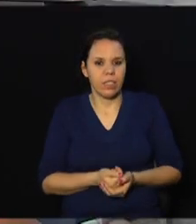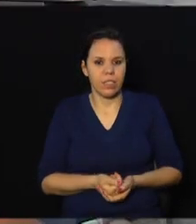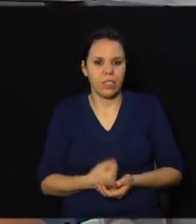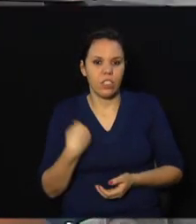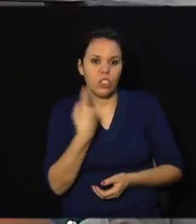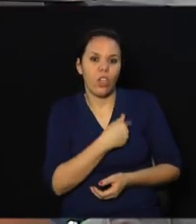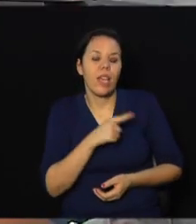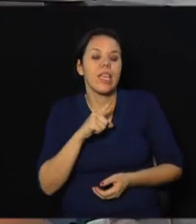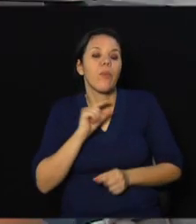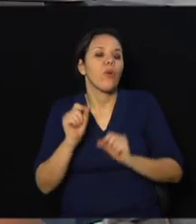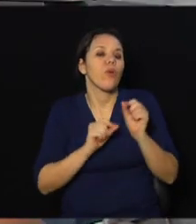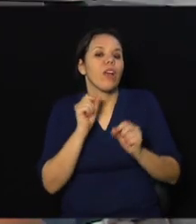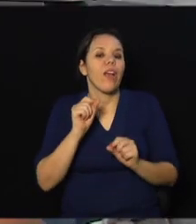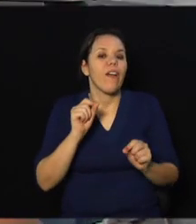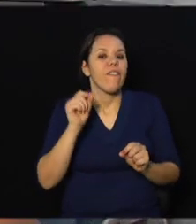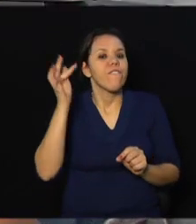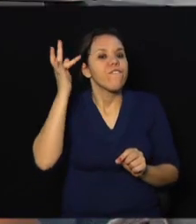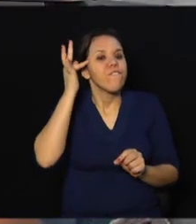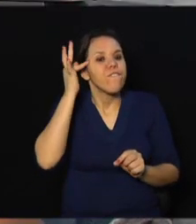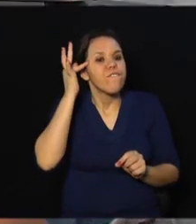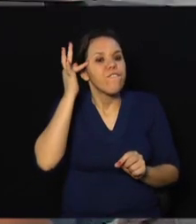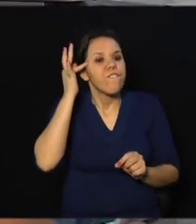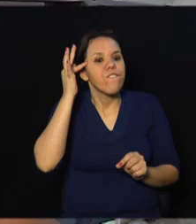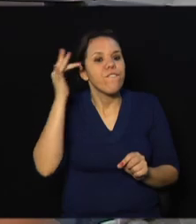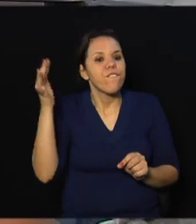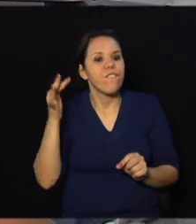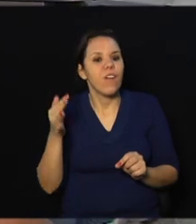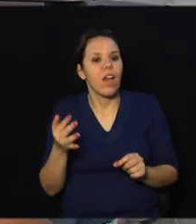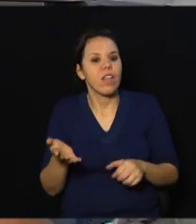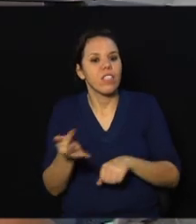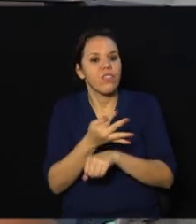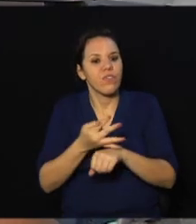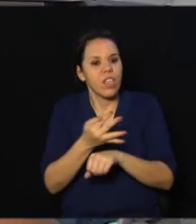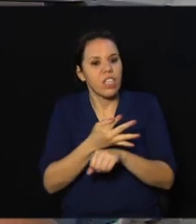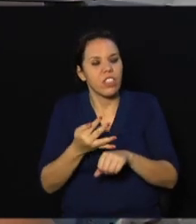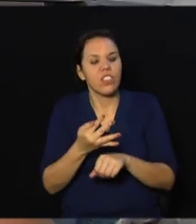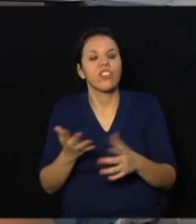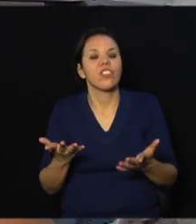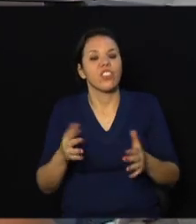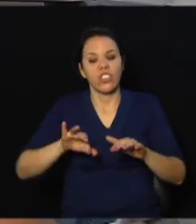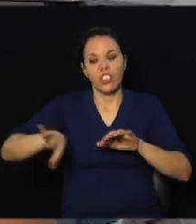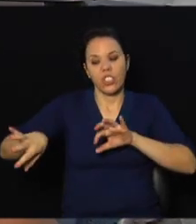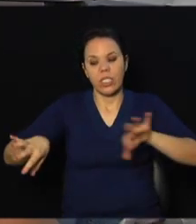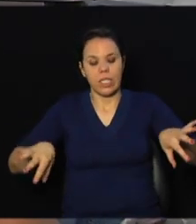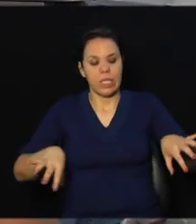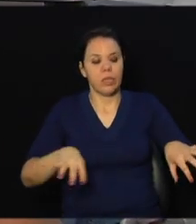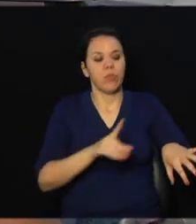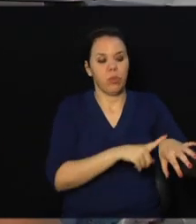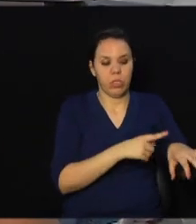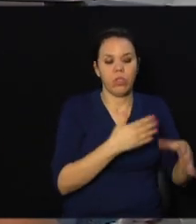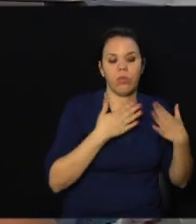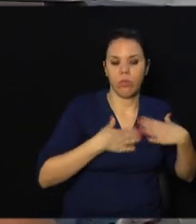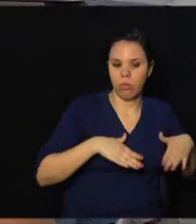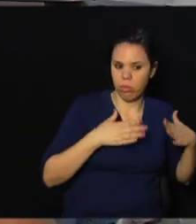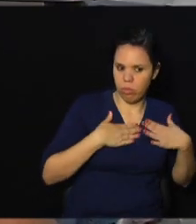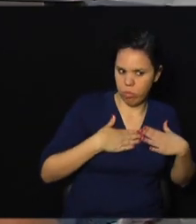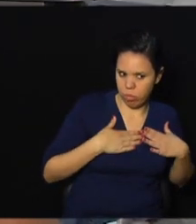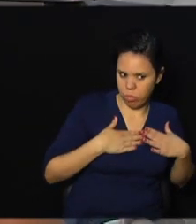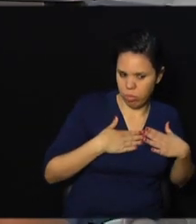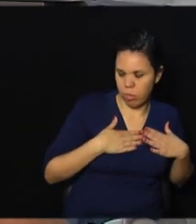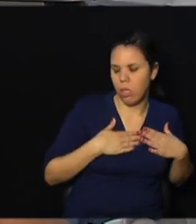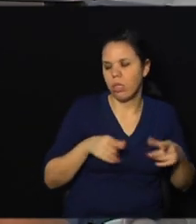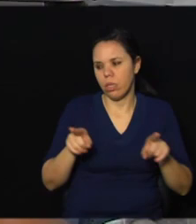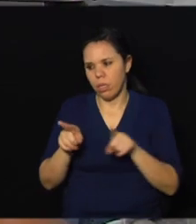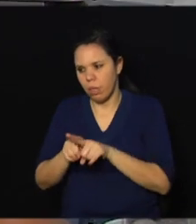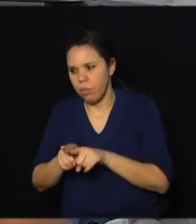uma filosofia aqui para os alunos de que as férias estão divididas em 2 momentos. Um momento muito importante para eles descansarem, um momento também para eles colocarem um